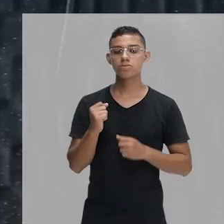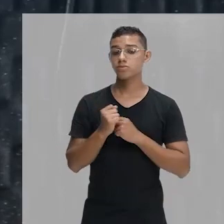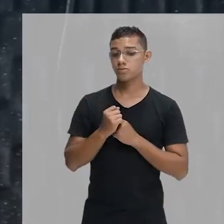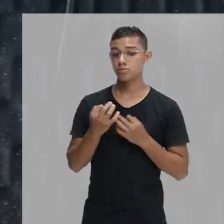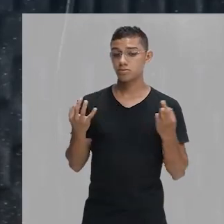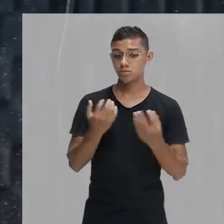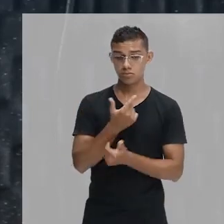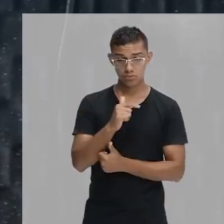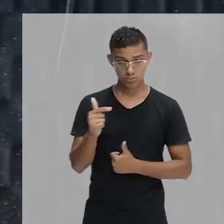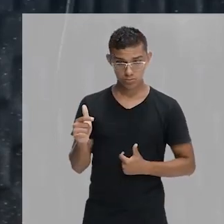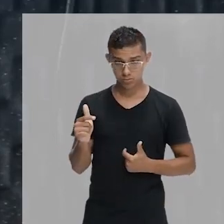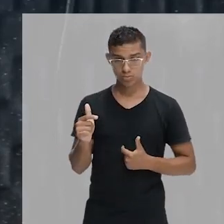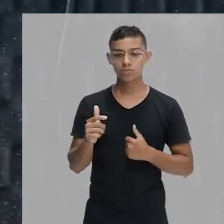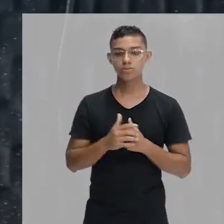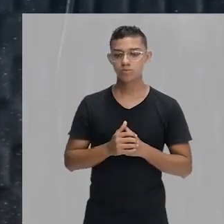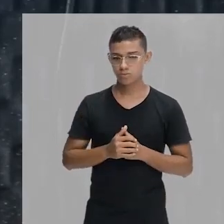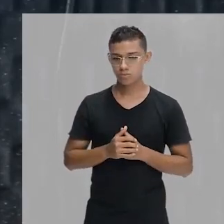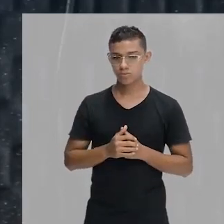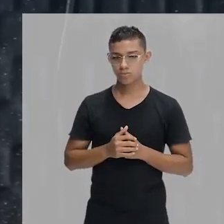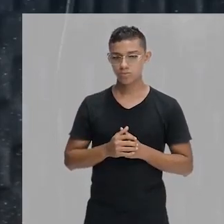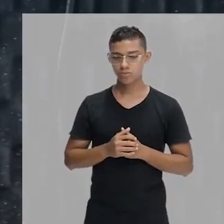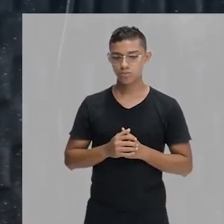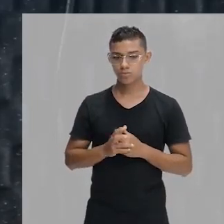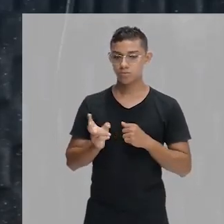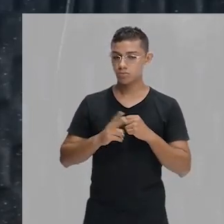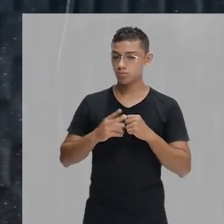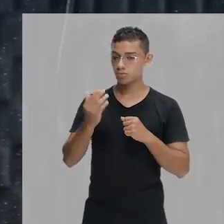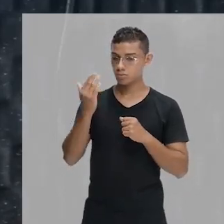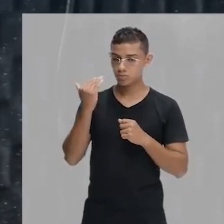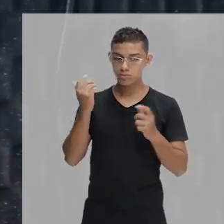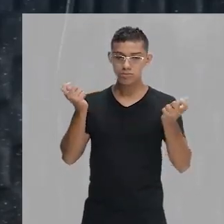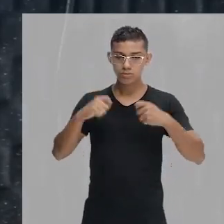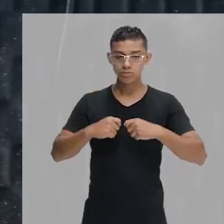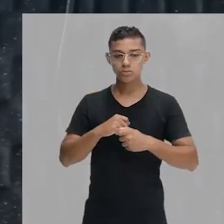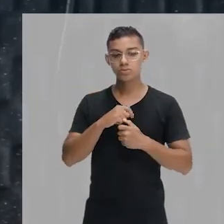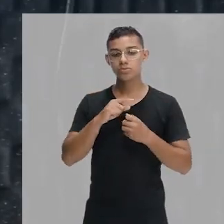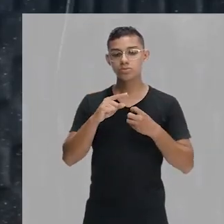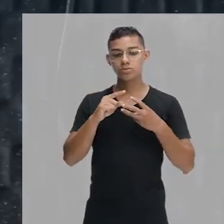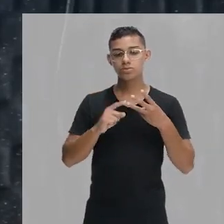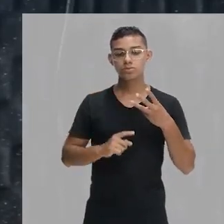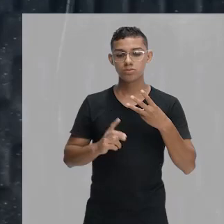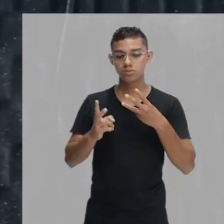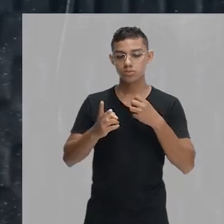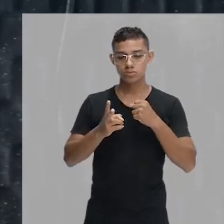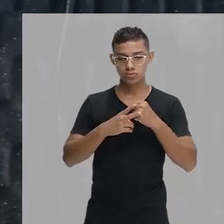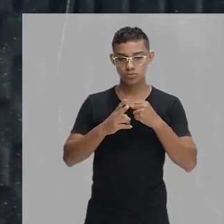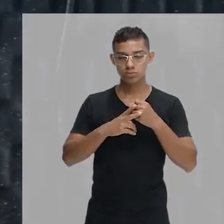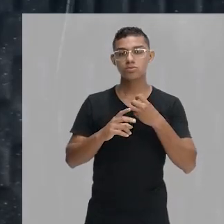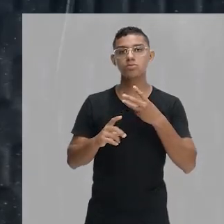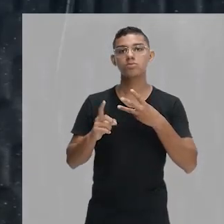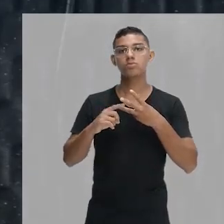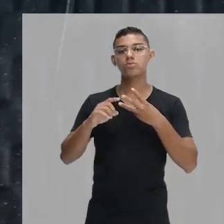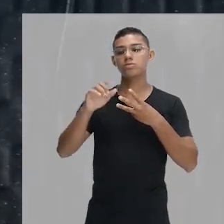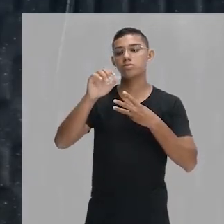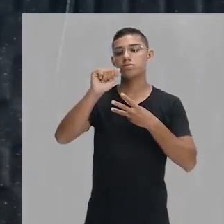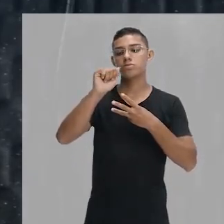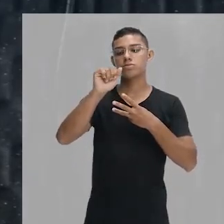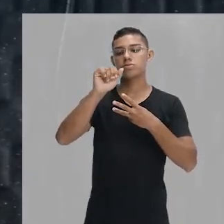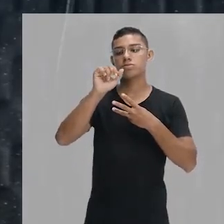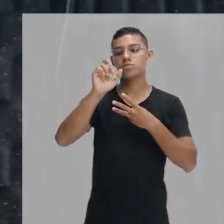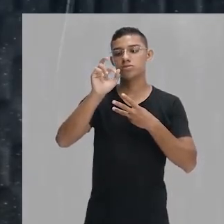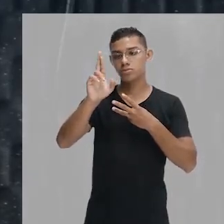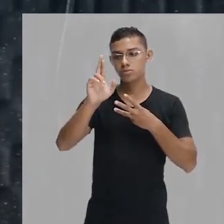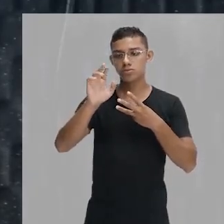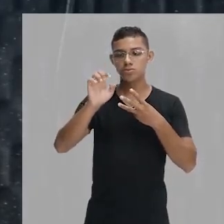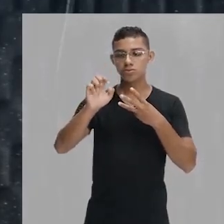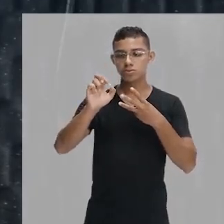imperfeito do subjuntivo, devemos memorizar a conjugação dos verbos que terminam em AR, ER. Eu volto lá